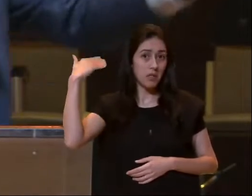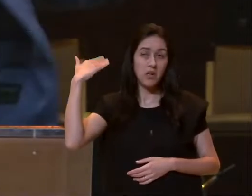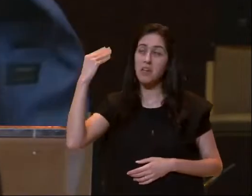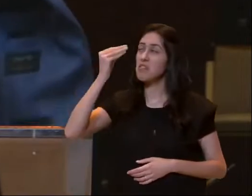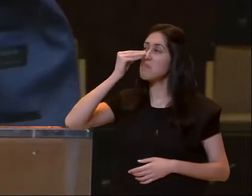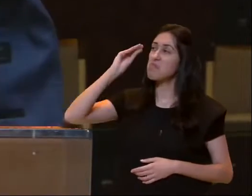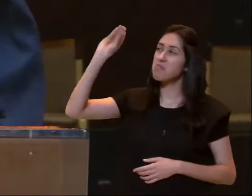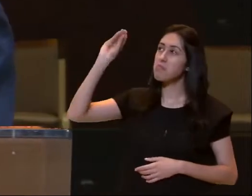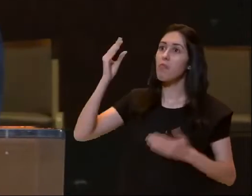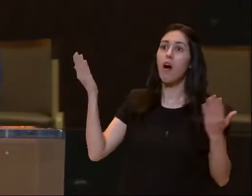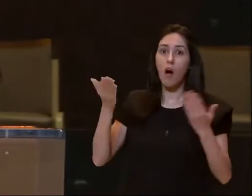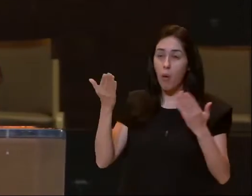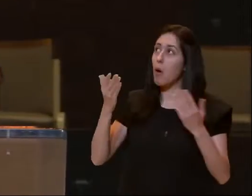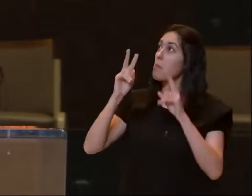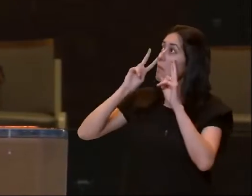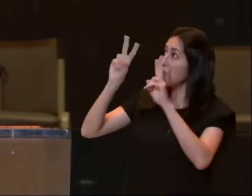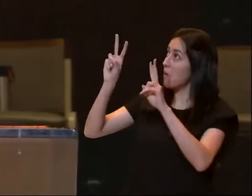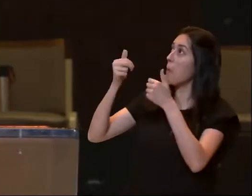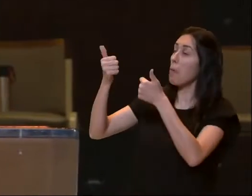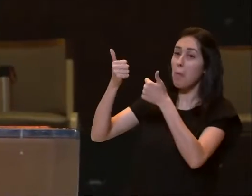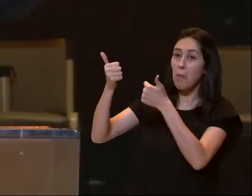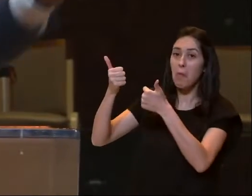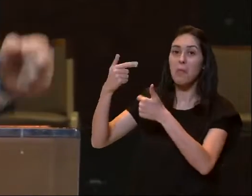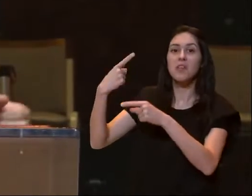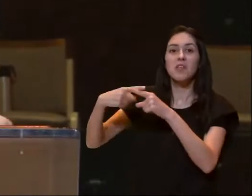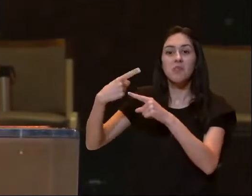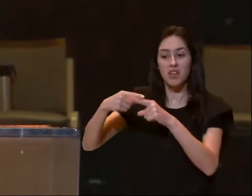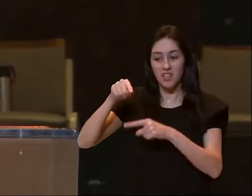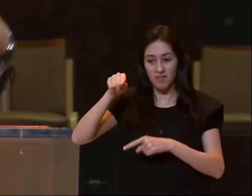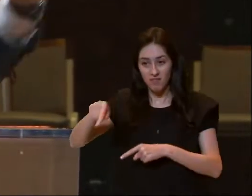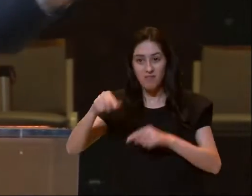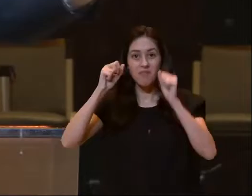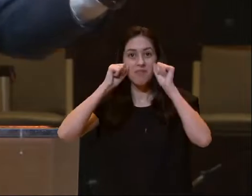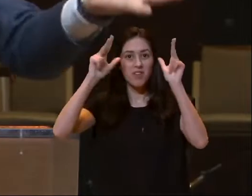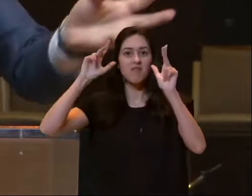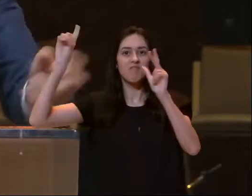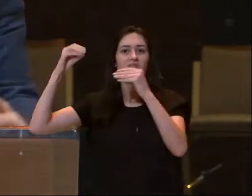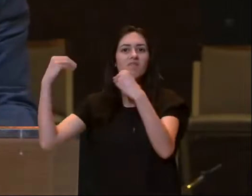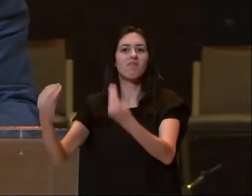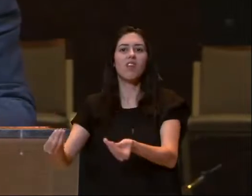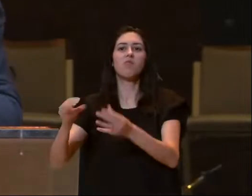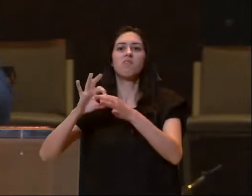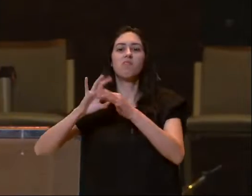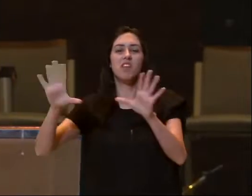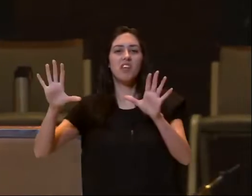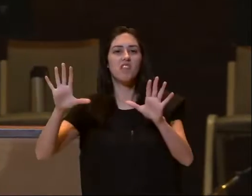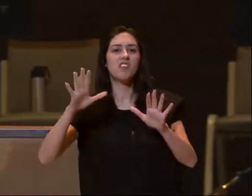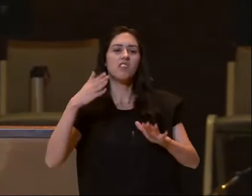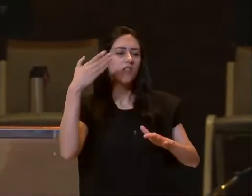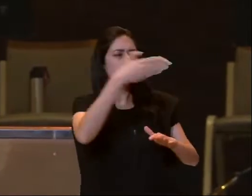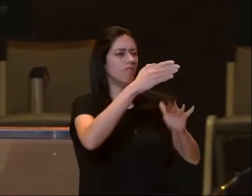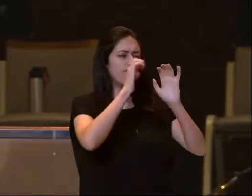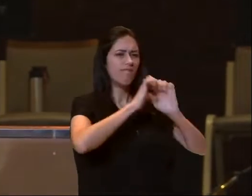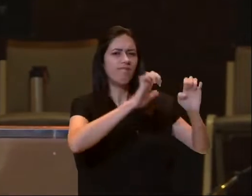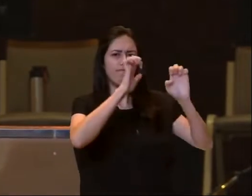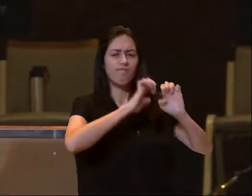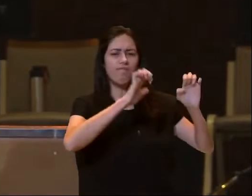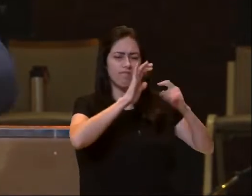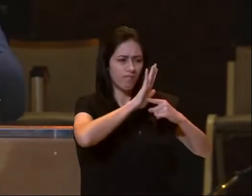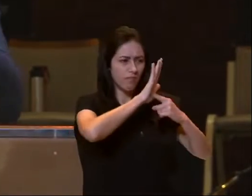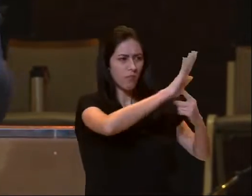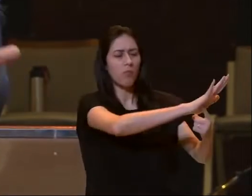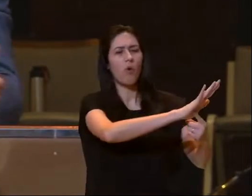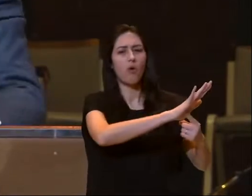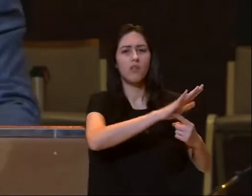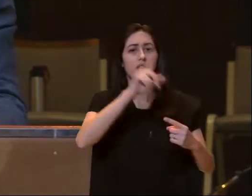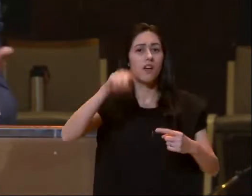ouvem, porque ele foi autorizado pelo Espírito de Deus. O poder do Senhor veio através de uma manifestação